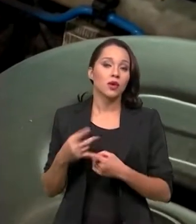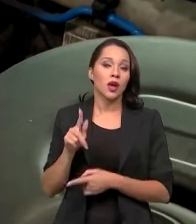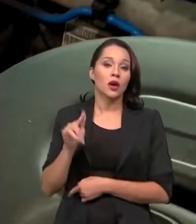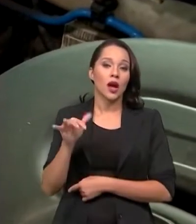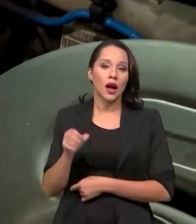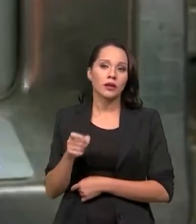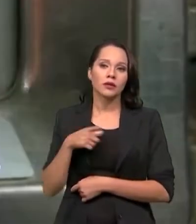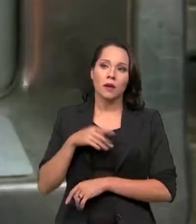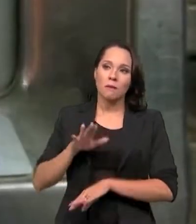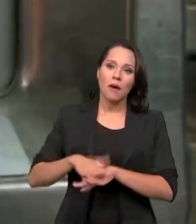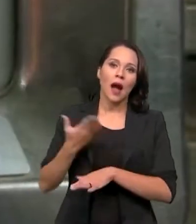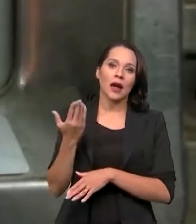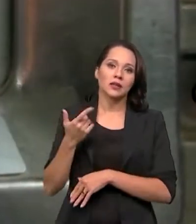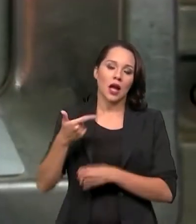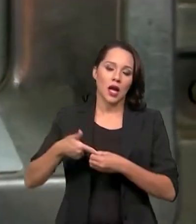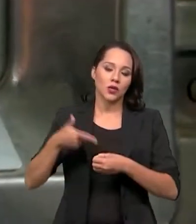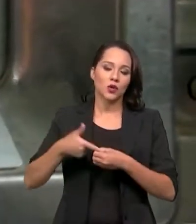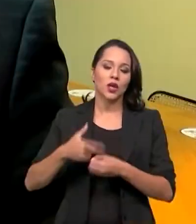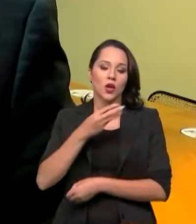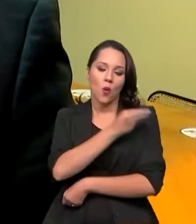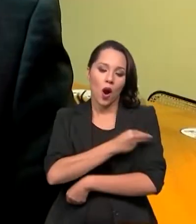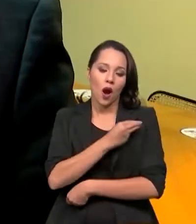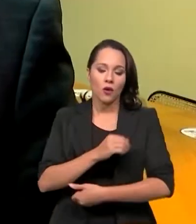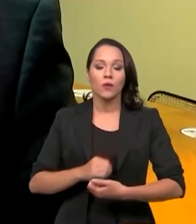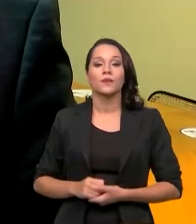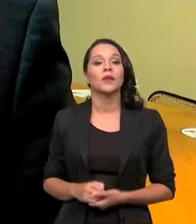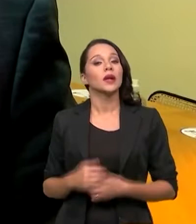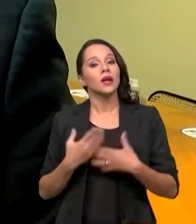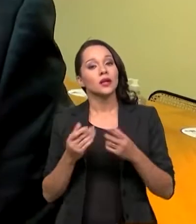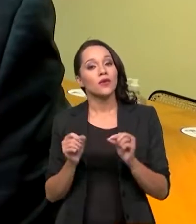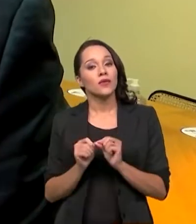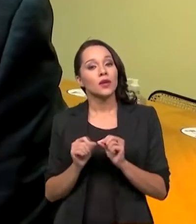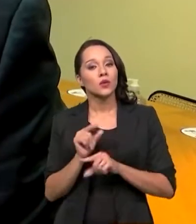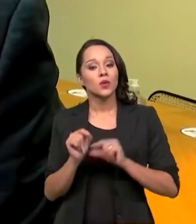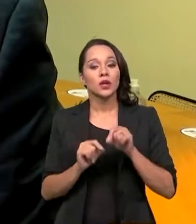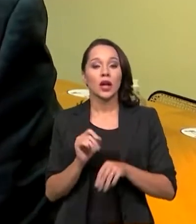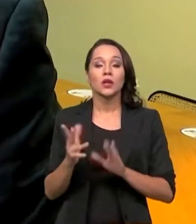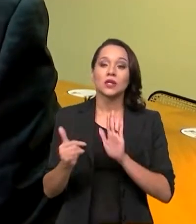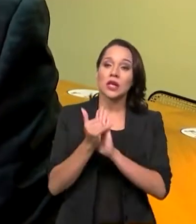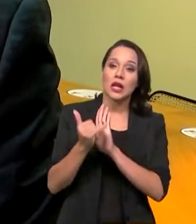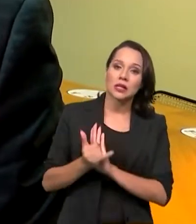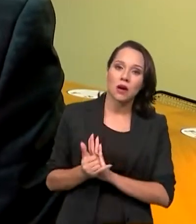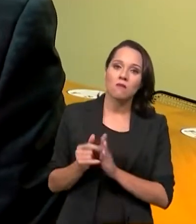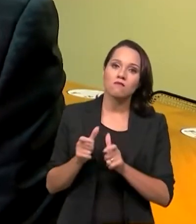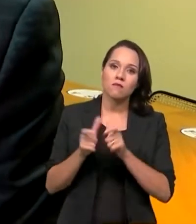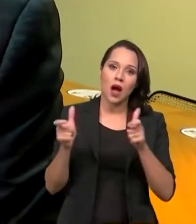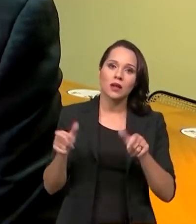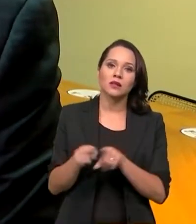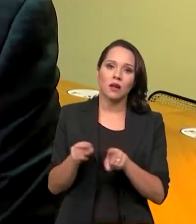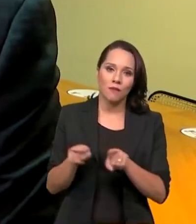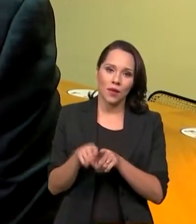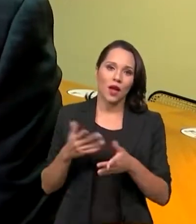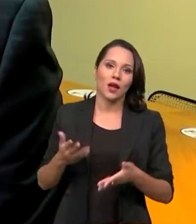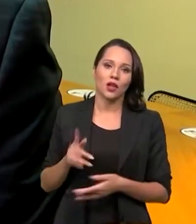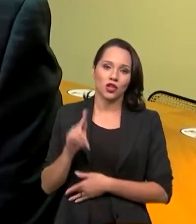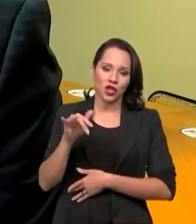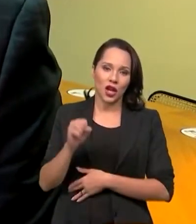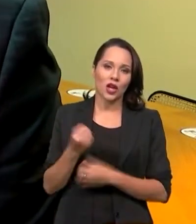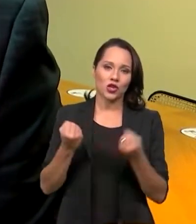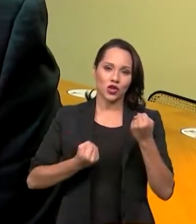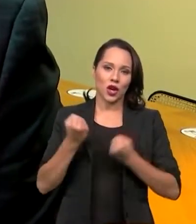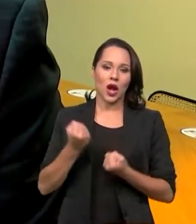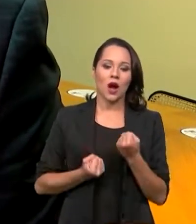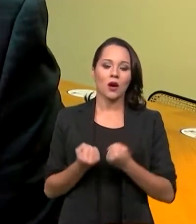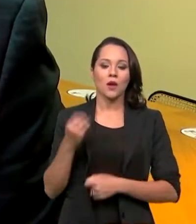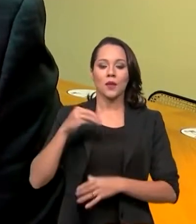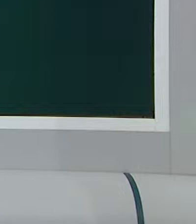acaba rendendo mais do que a gasolina e o álcool, faz com que você aumente o número de instalações de gás natural veicular para